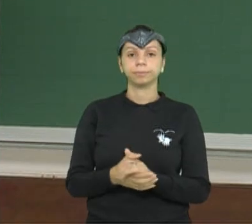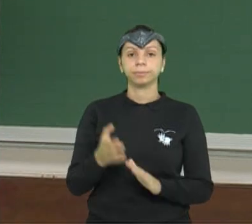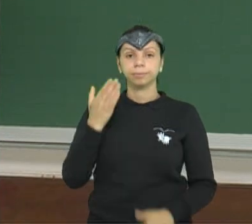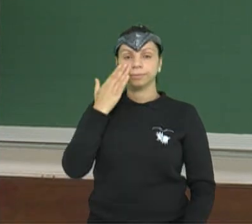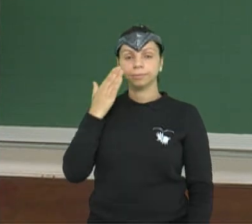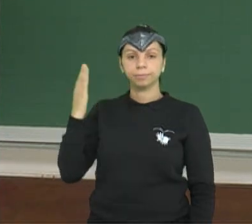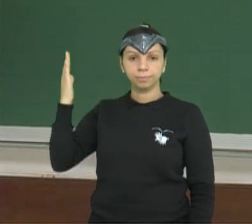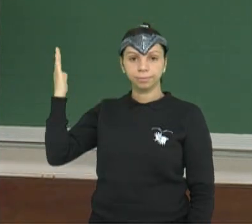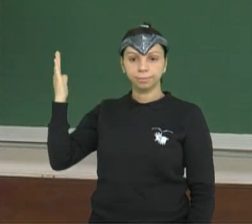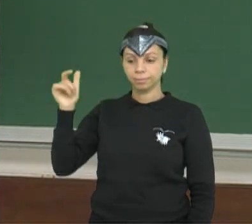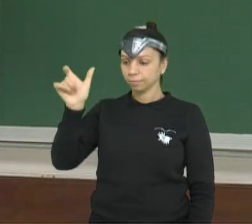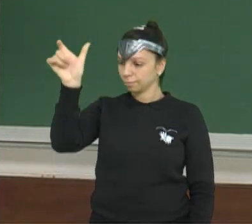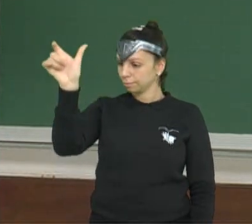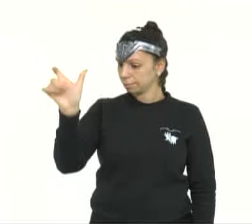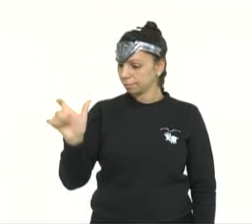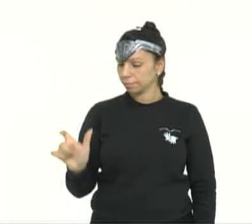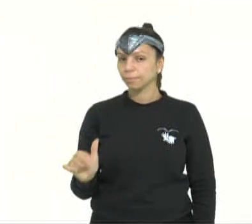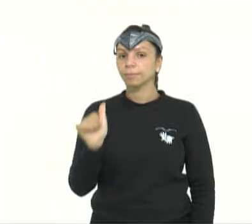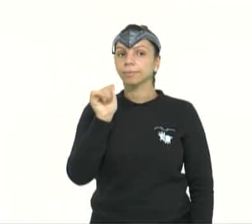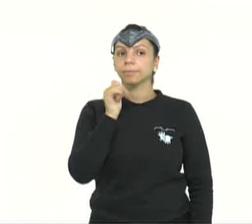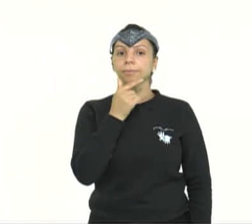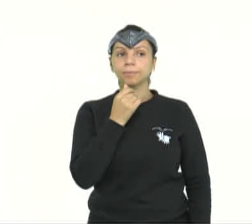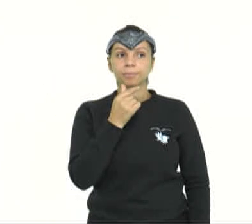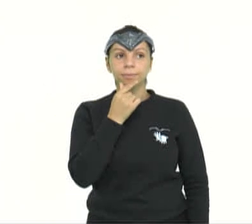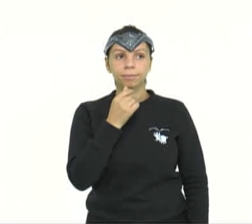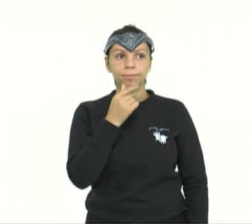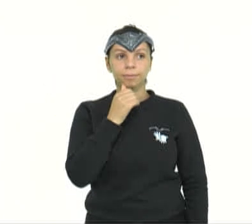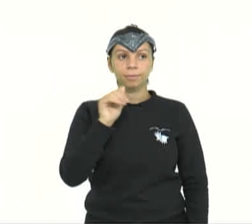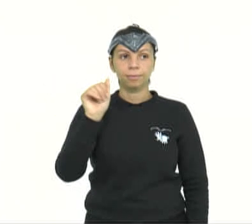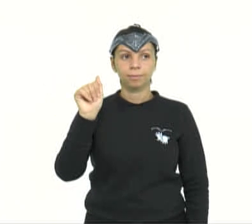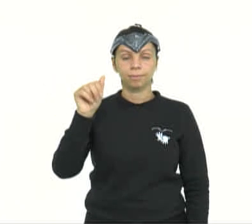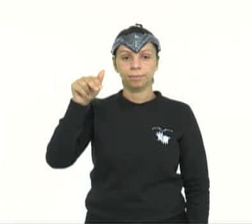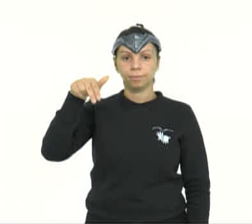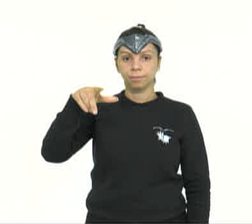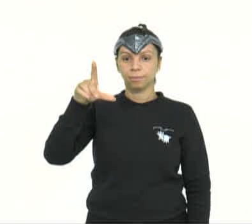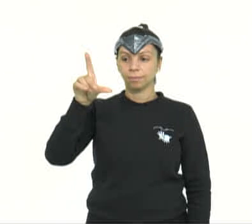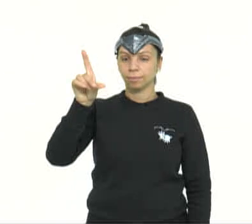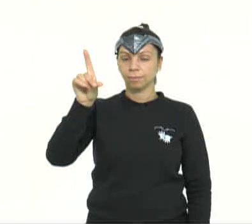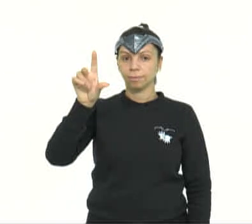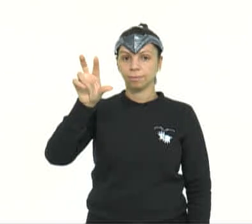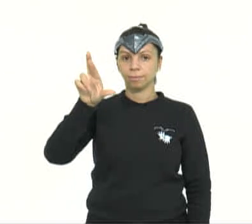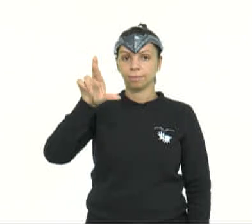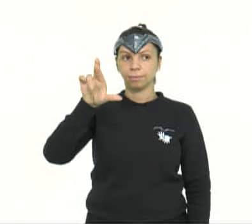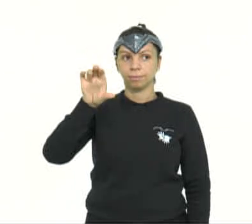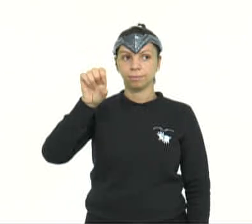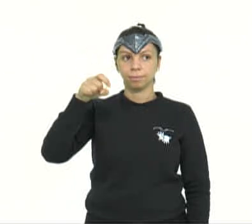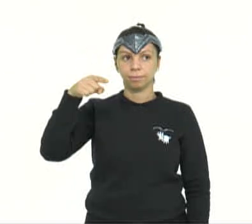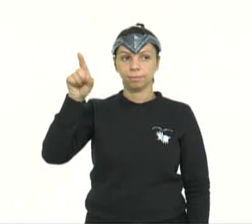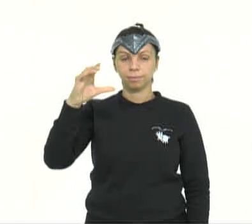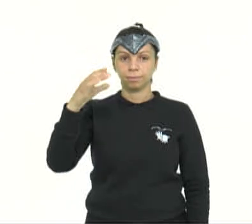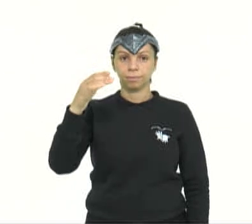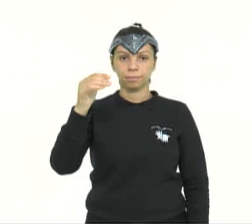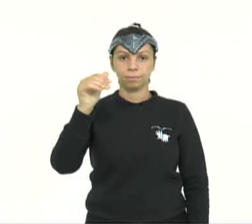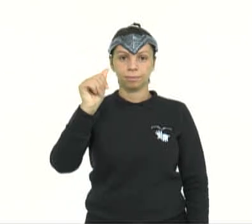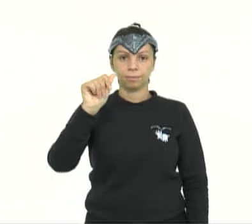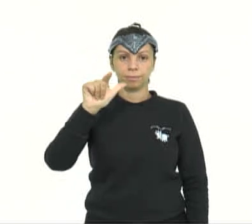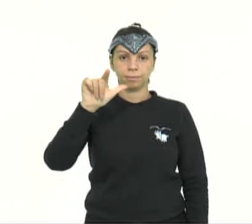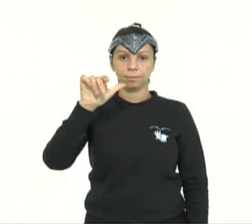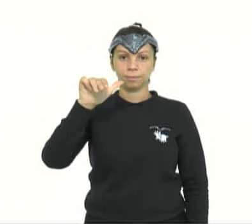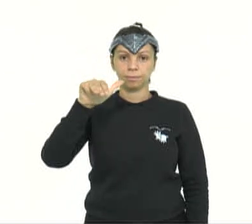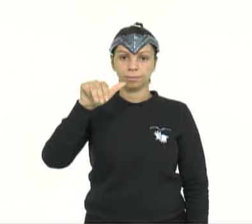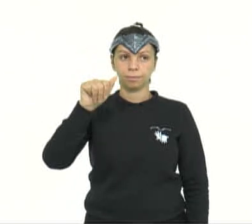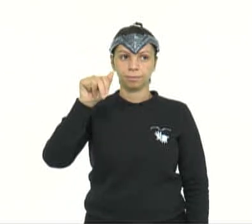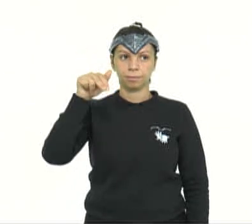André Kalimann Migliavacca. O André is a writer,